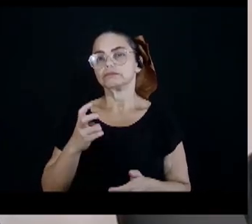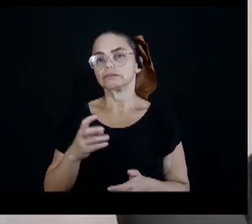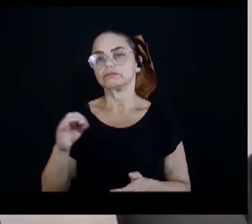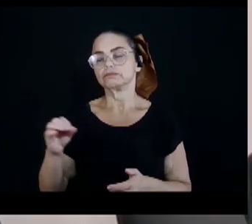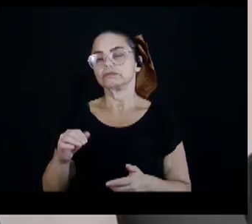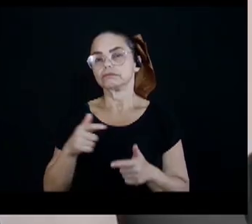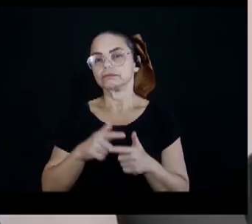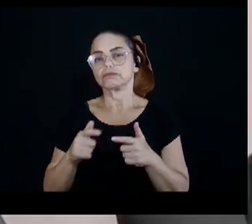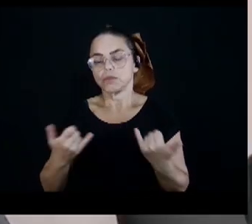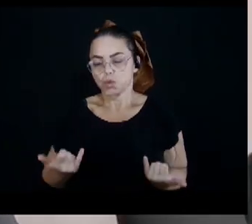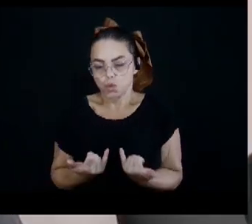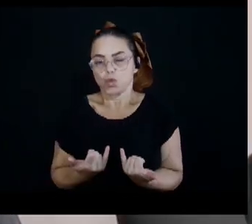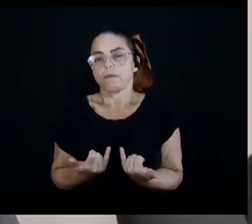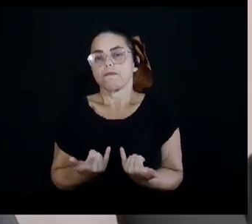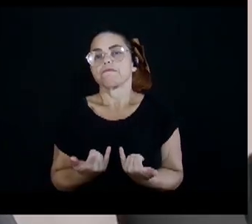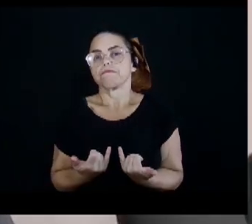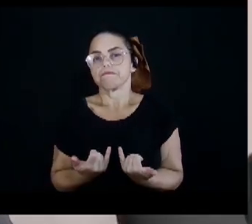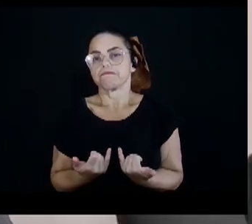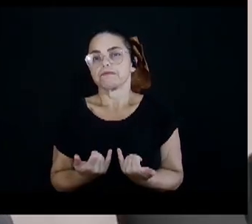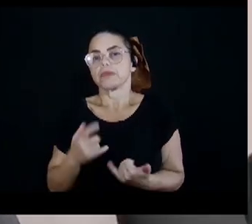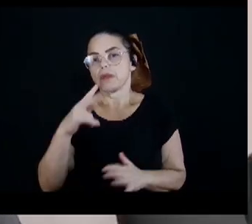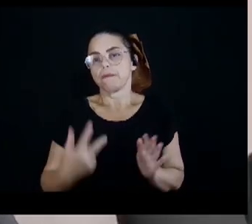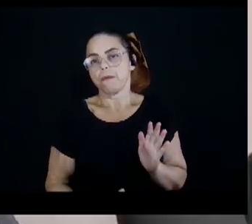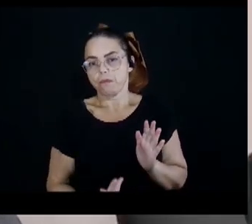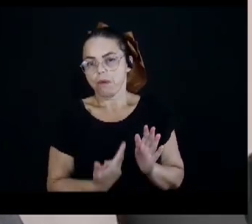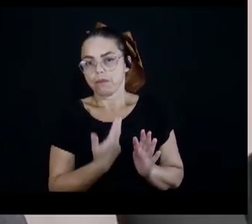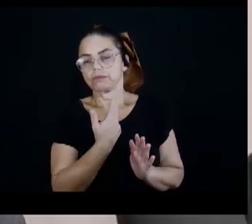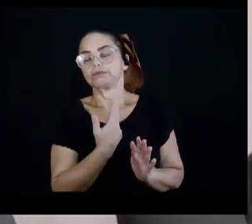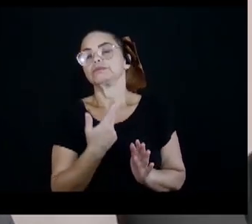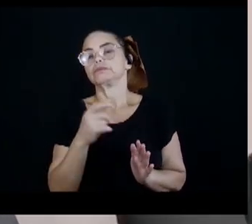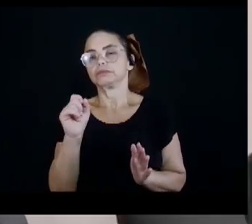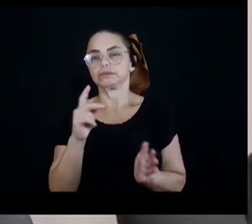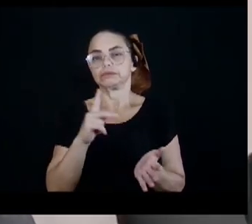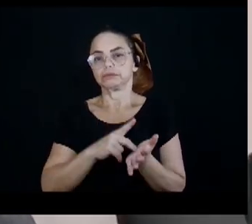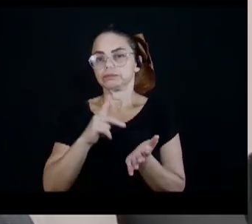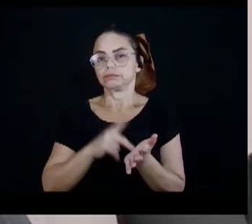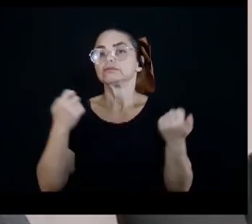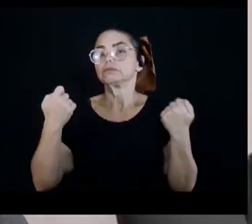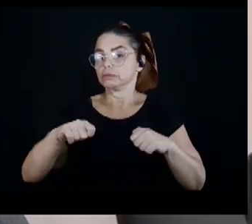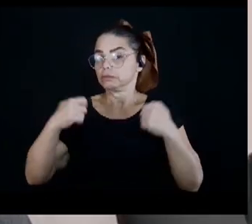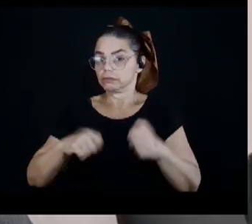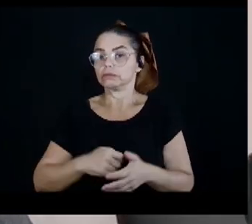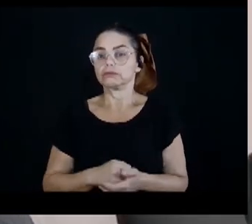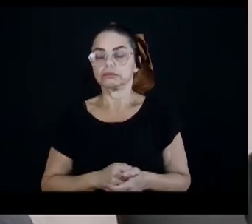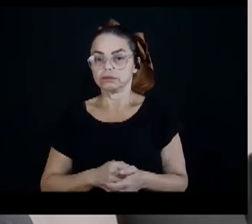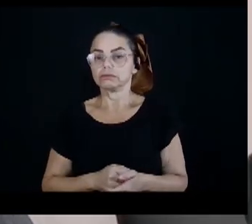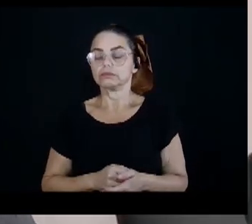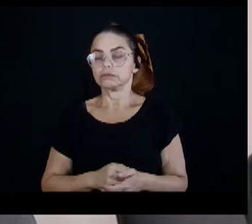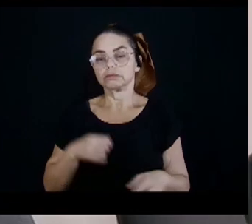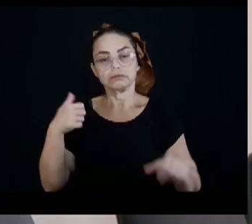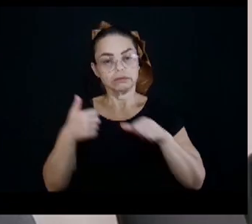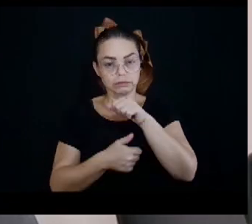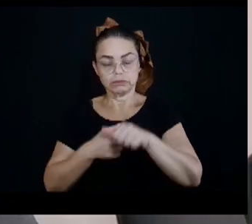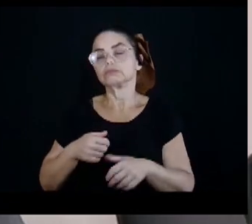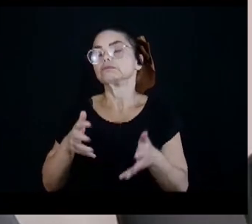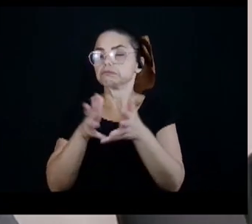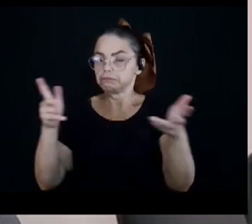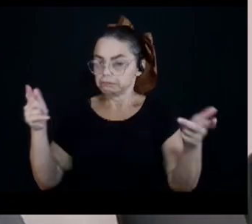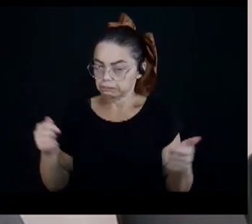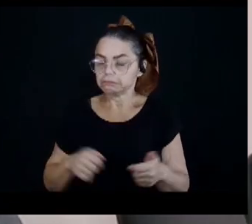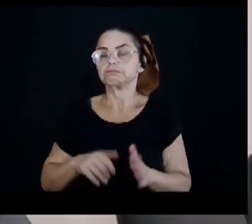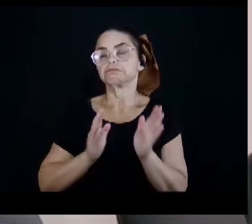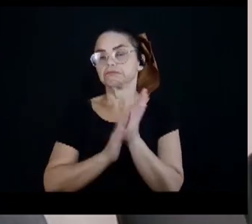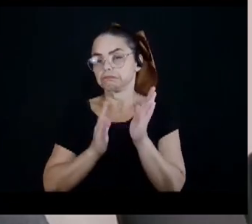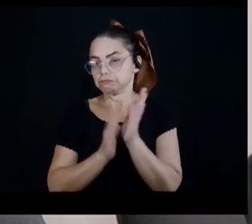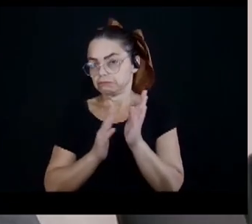a bariátrica. Então, isso para quem realmente necessita, é uma inovação sensacional, é fantástico. Quem vai se submeter a uma